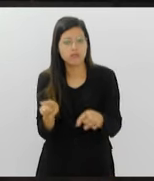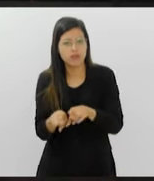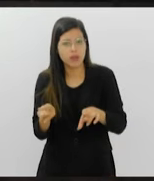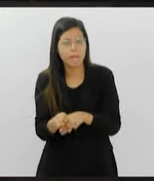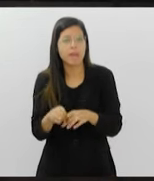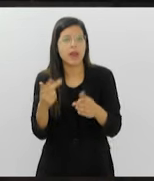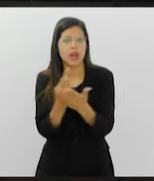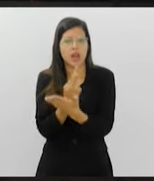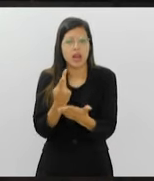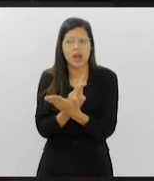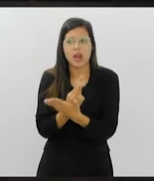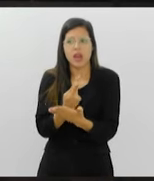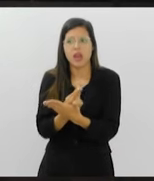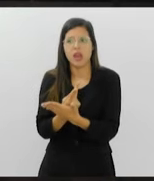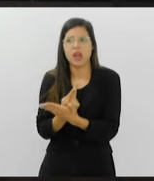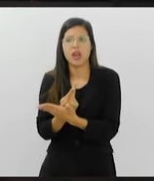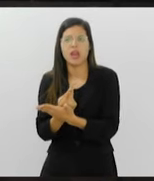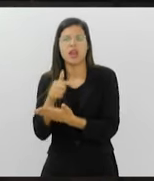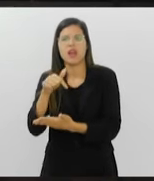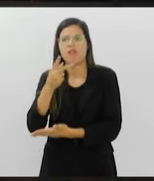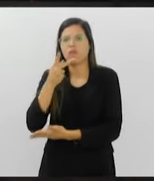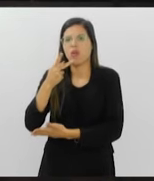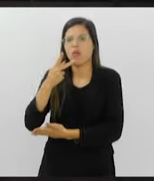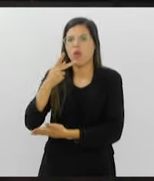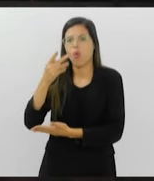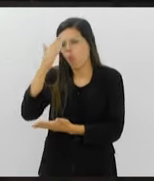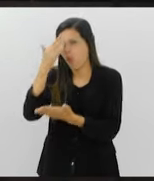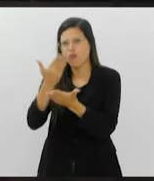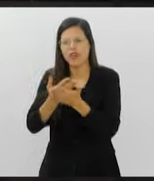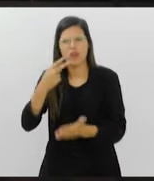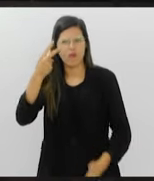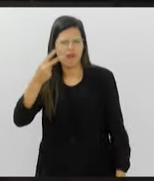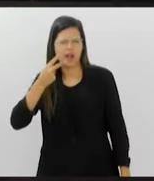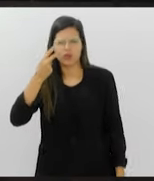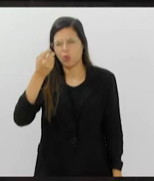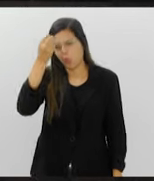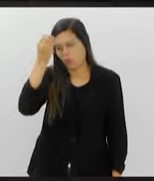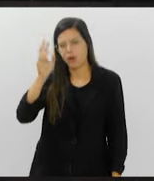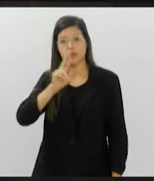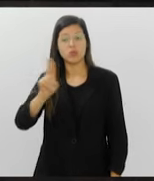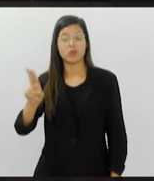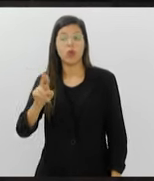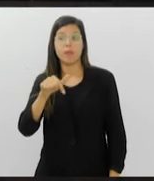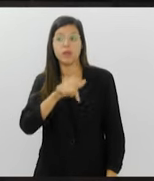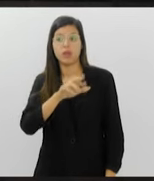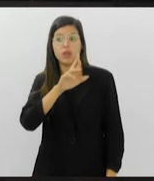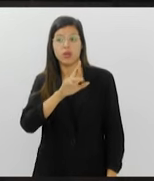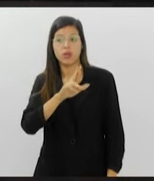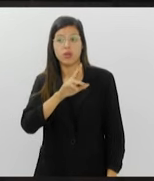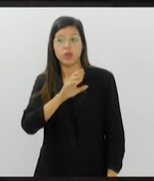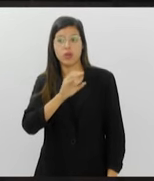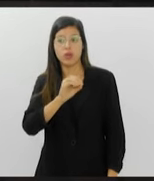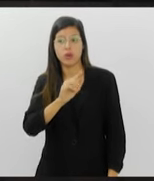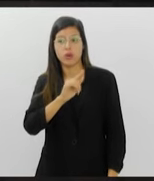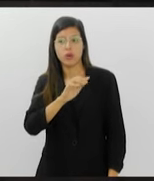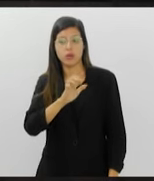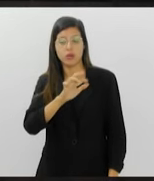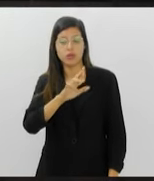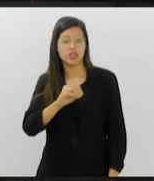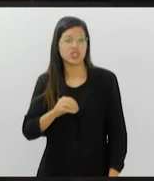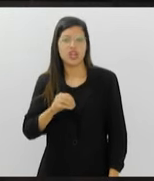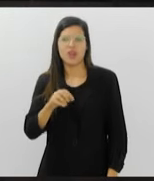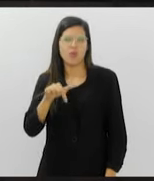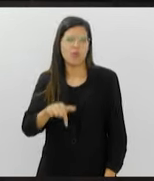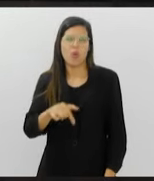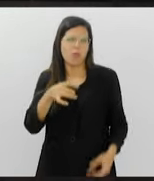peso num vereador, que eu não me lembro o nome, ele citou, e acabei deixando o Rogério Amorim meio de lado. E Amorim tinha me ajudado muito